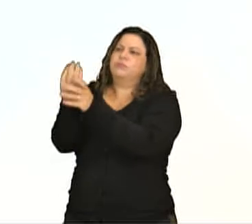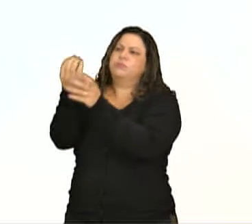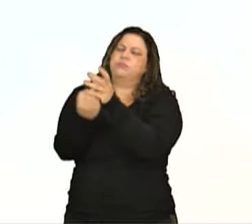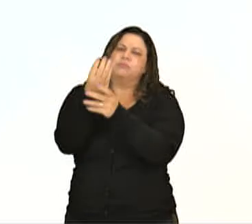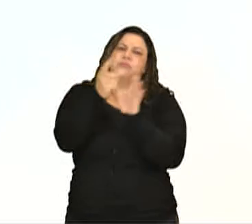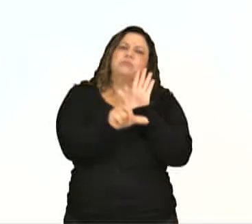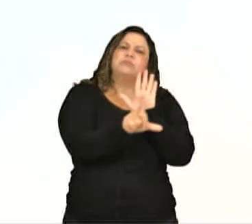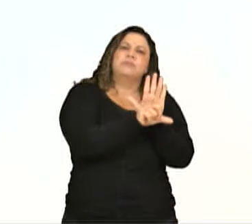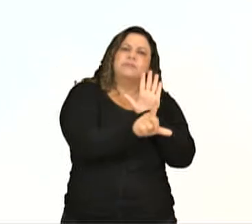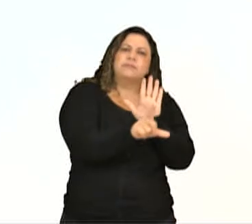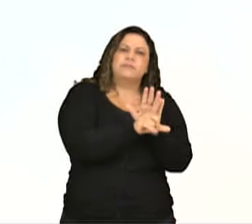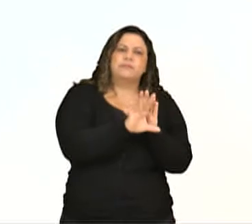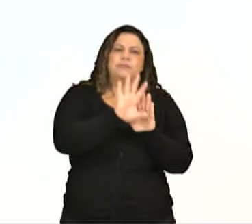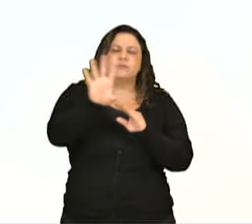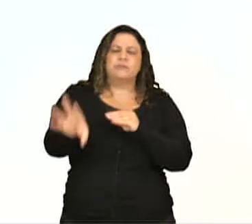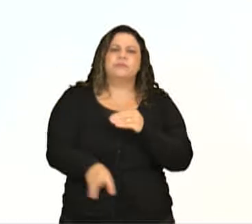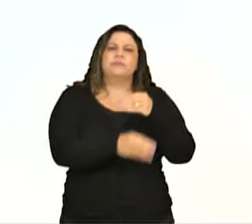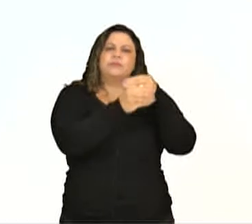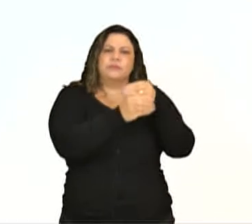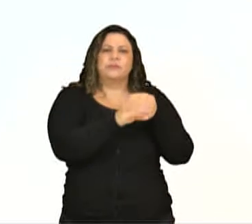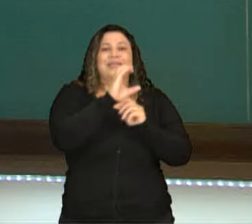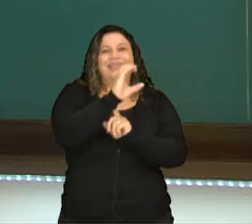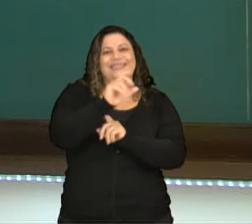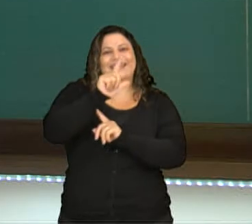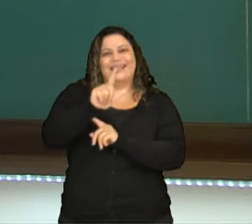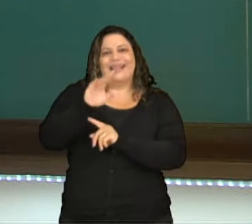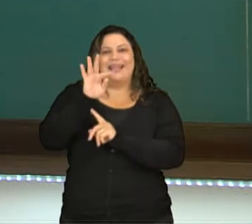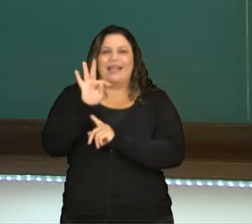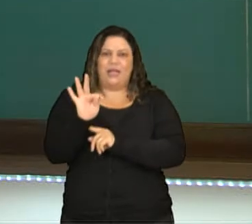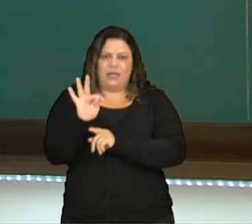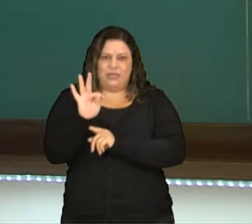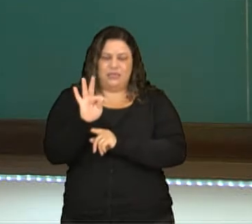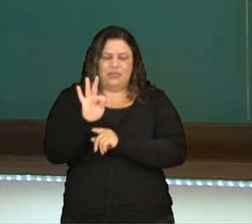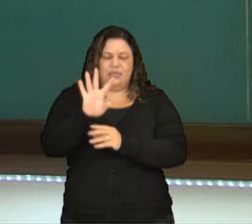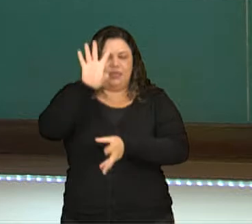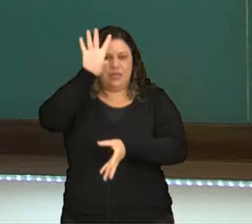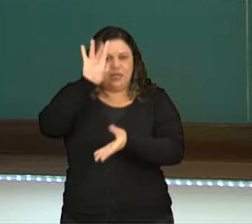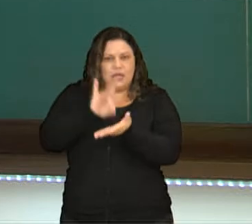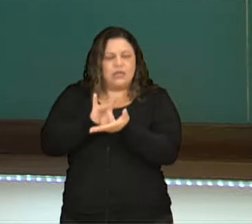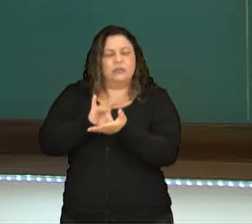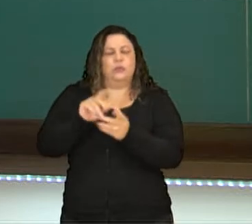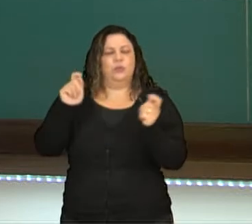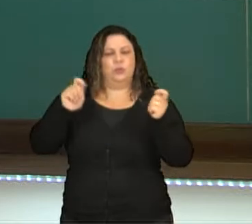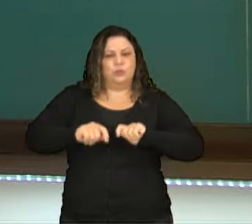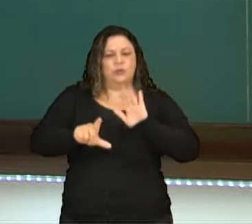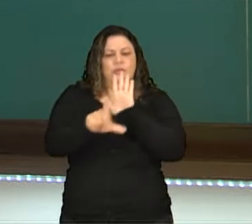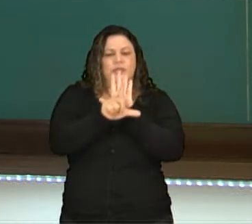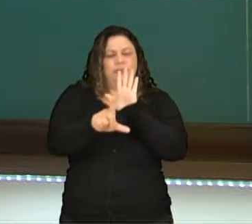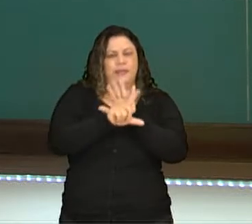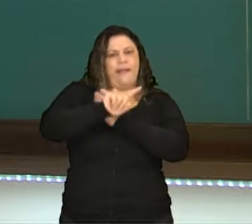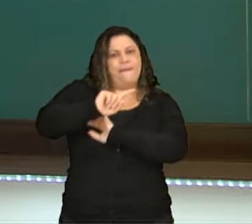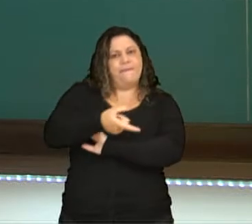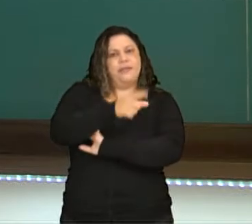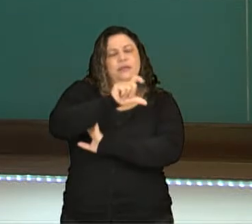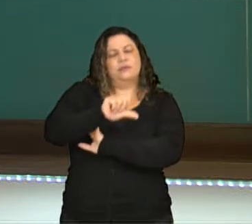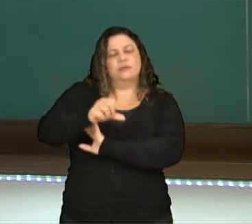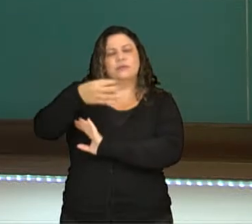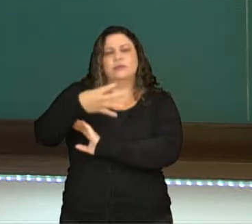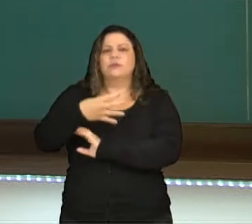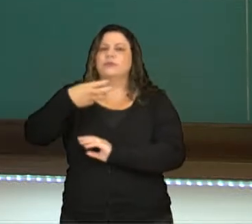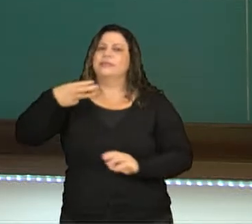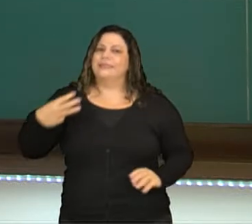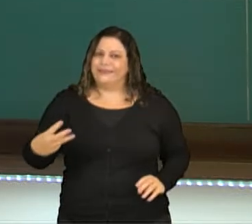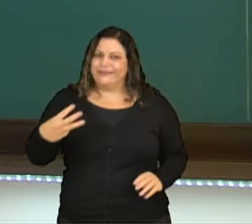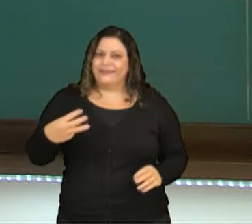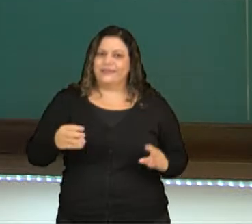incluindo, por exemplo, a CLT, Consolidação das Leis Trabalhistas, que é de 1943, que